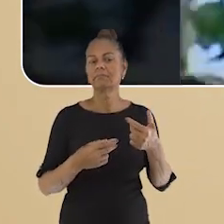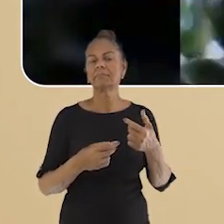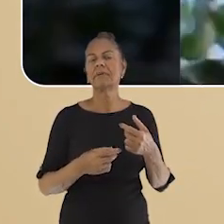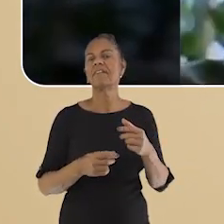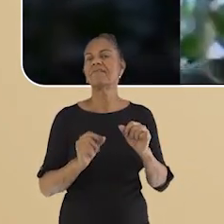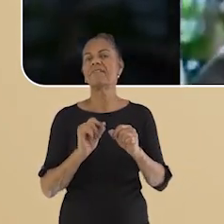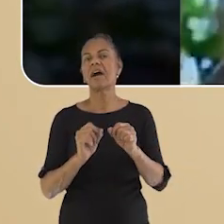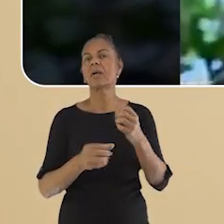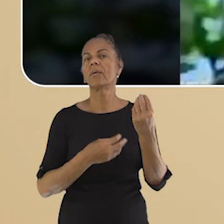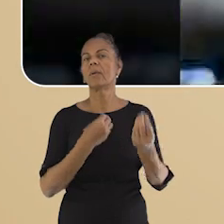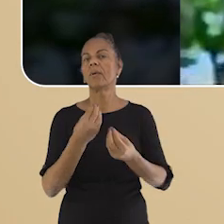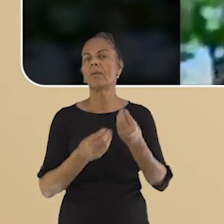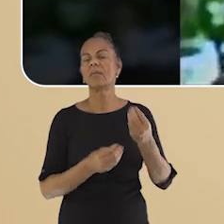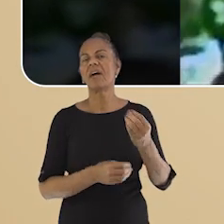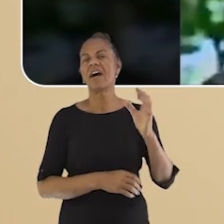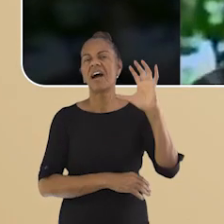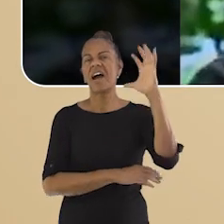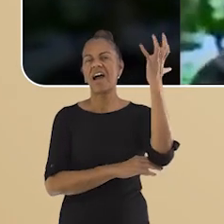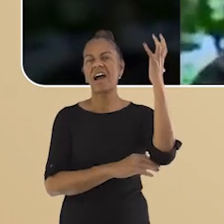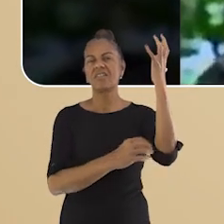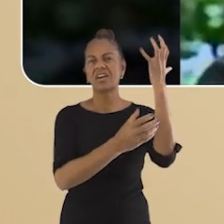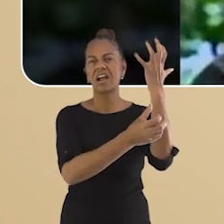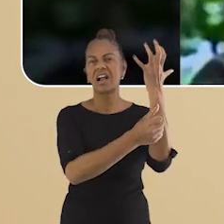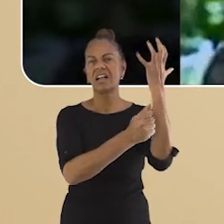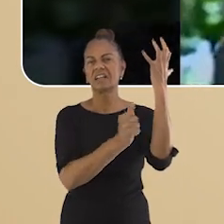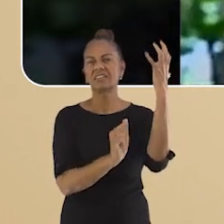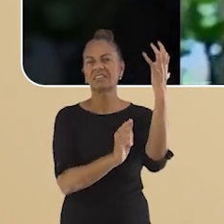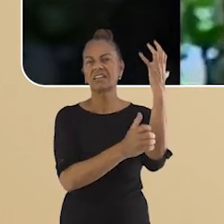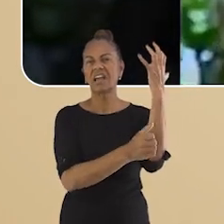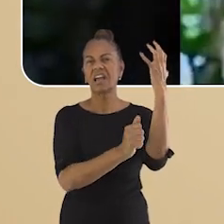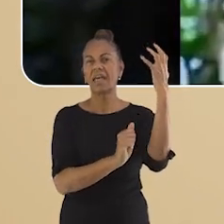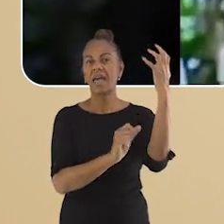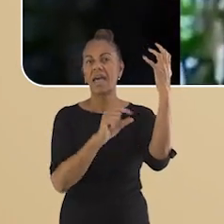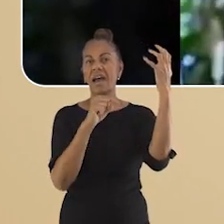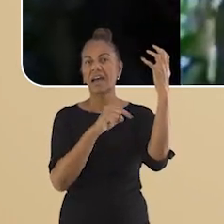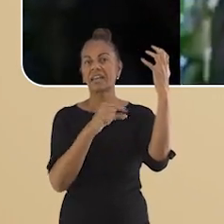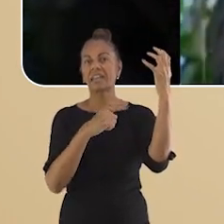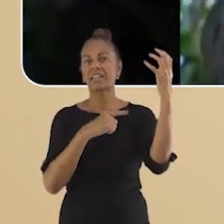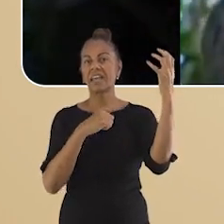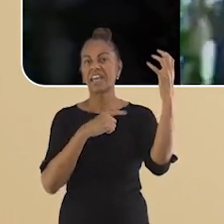Extrai a casca da árvore que solta a tinta e vende para as paneleiras.